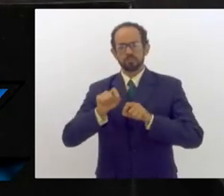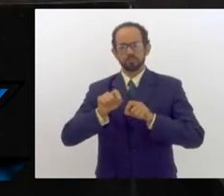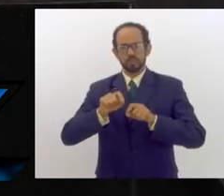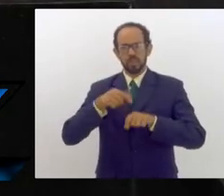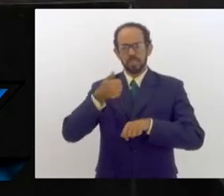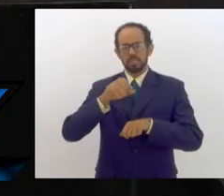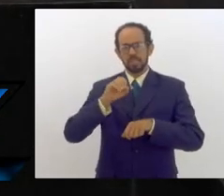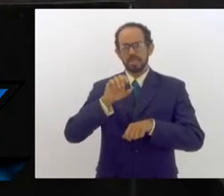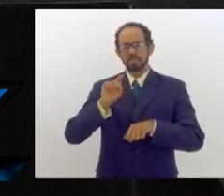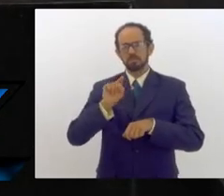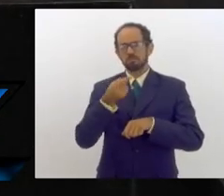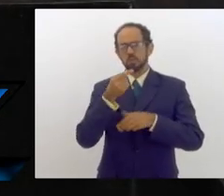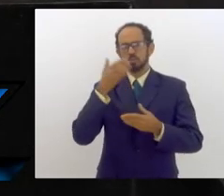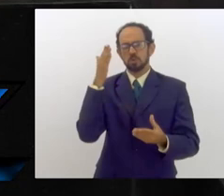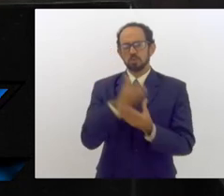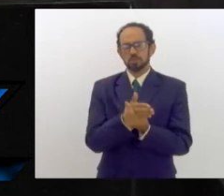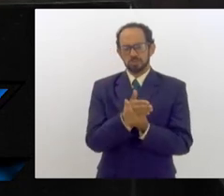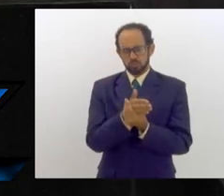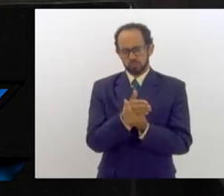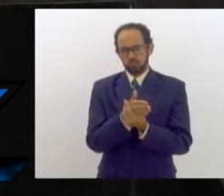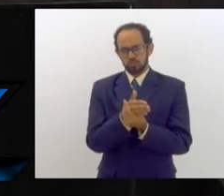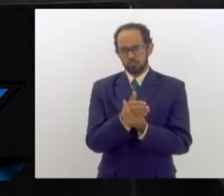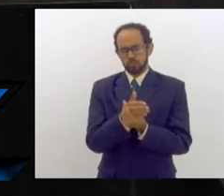10 mil processos